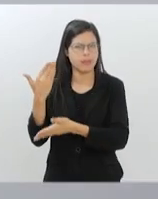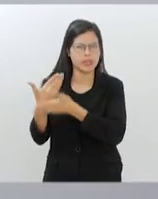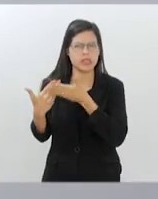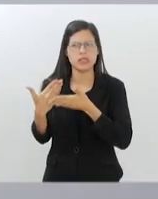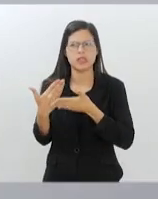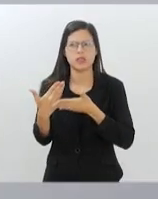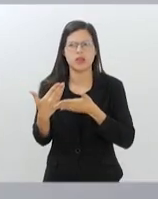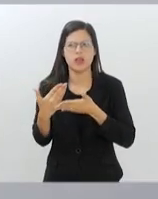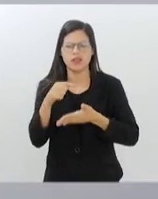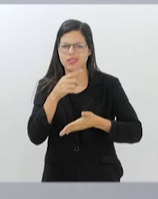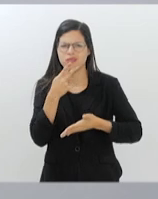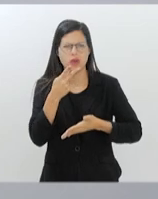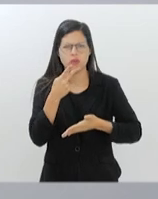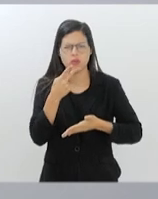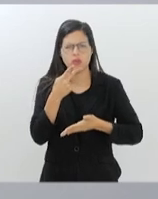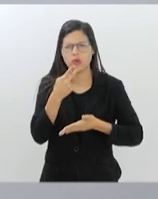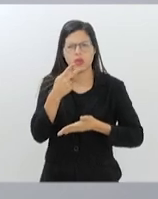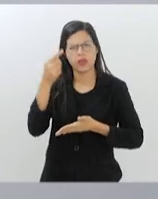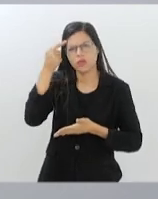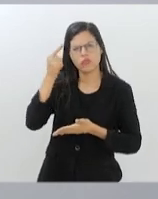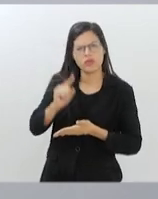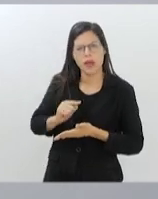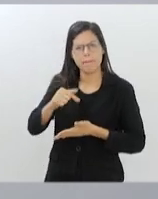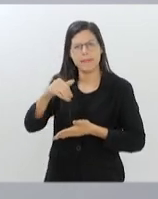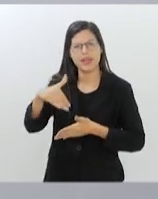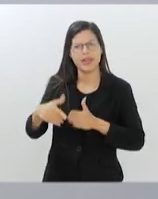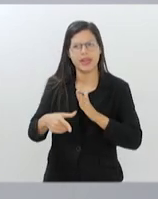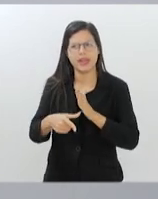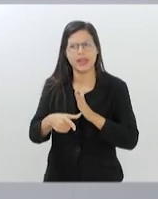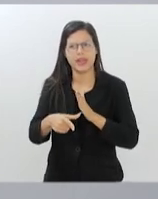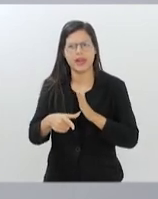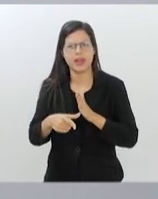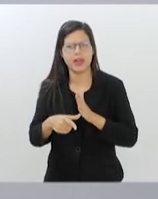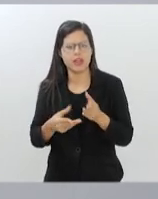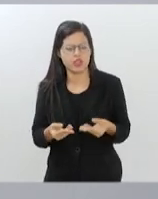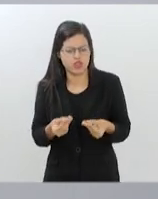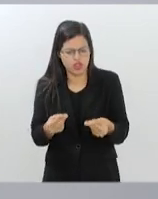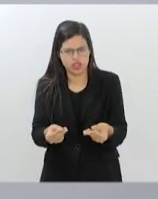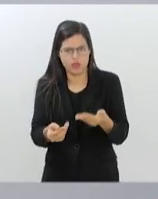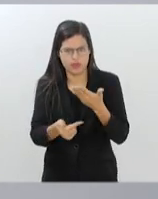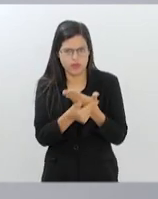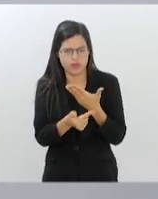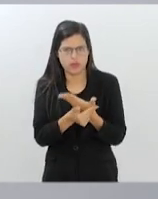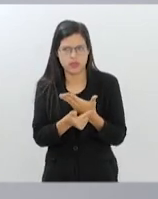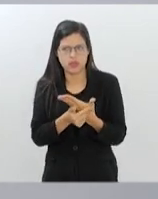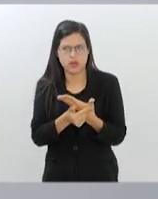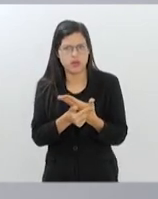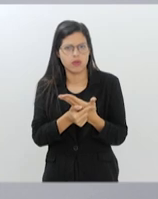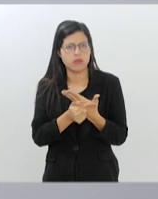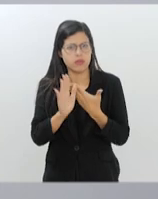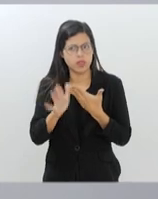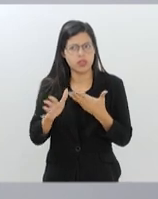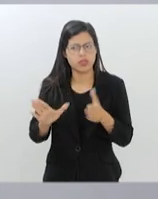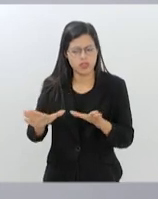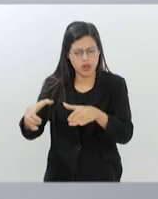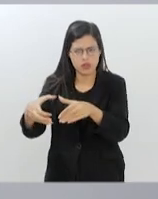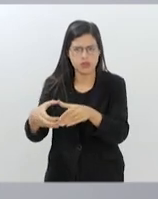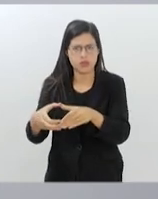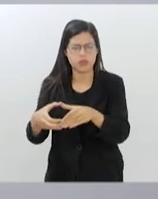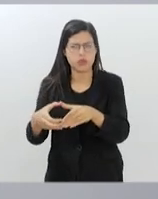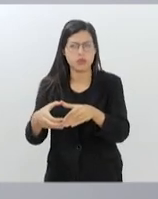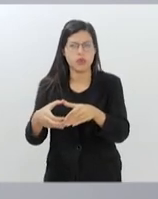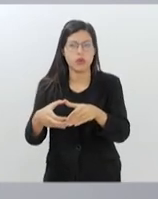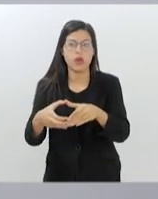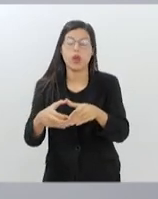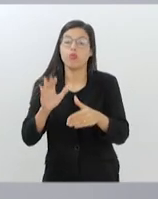vossa senhoria diz que não sabe quem quem anteced a atribuição que você exerce hoje se você já fazia parte da não eu já era